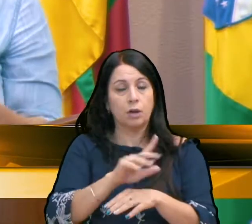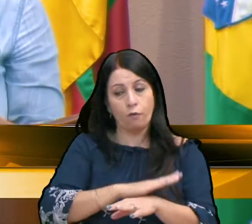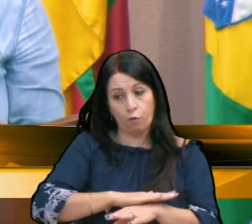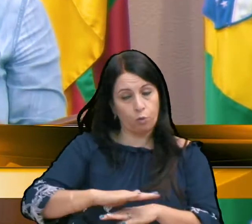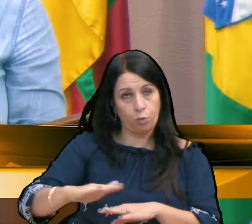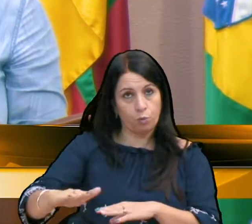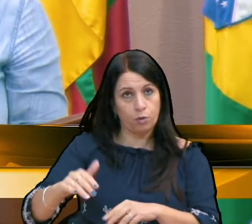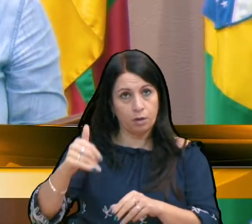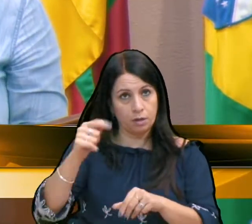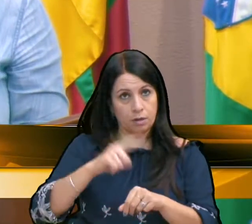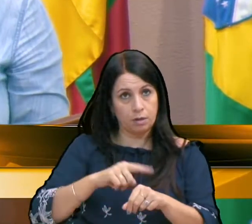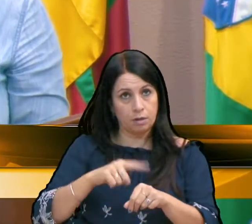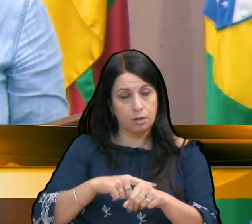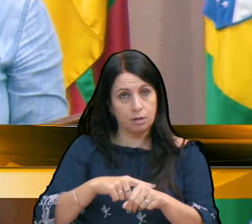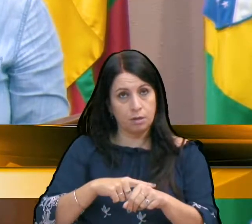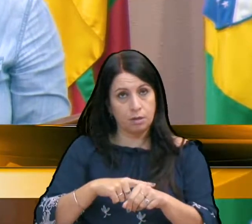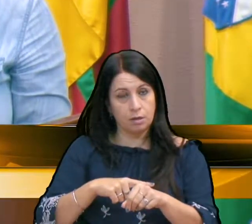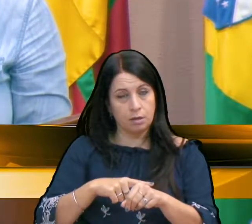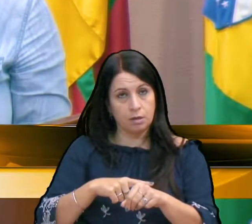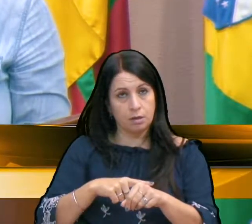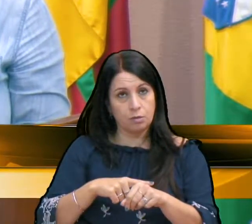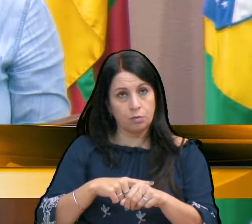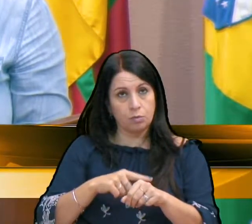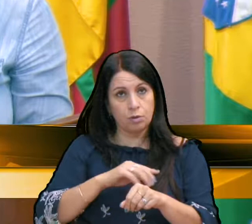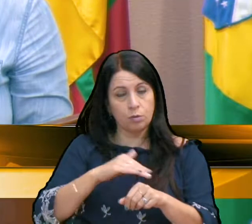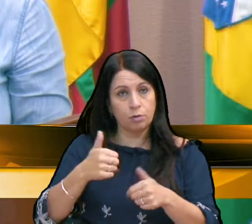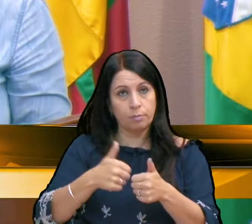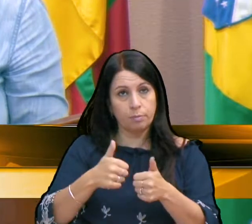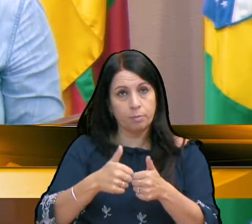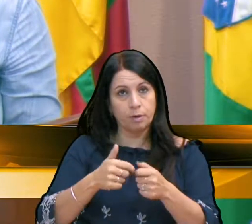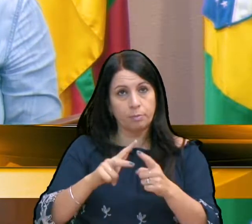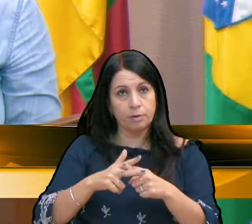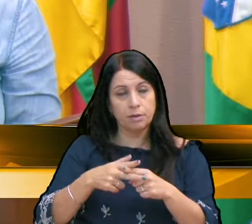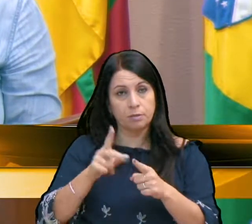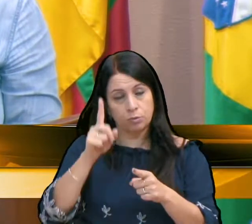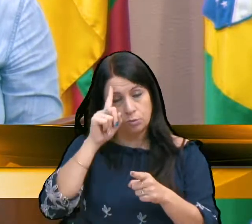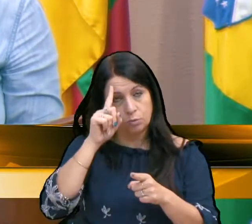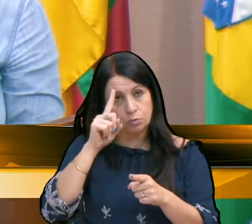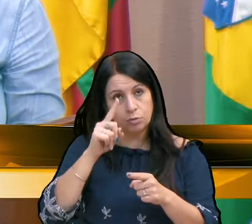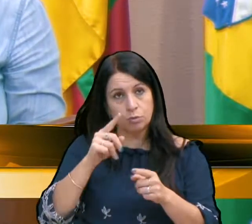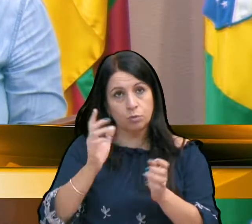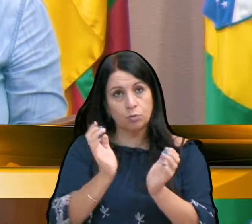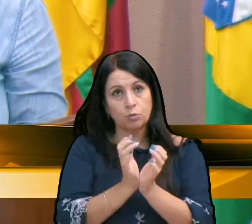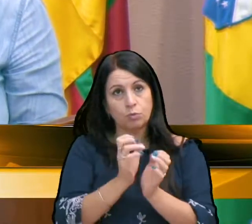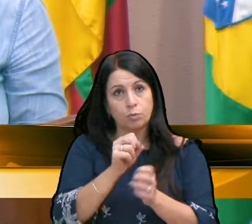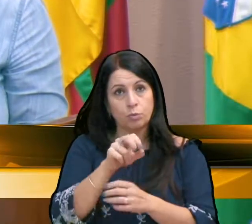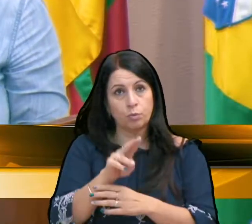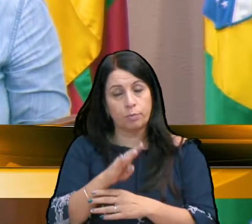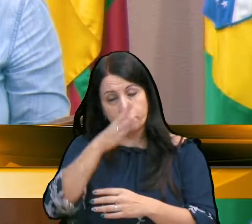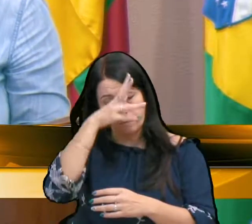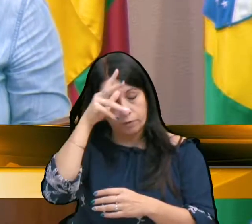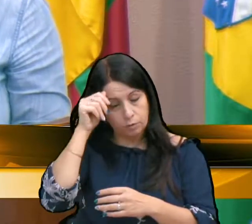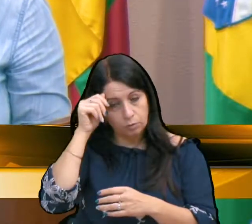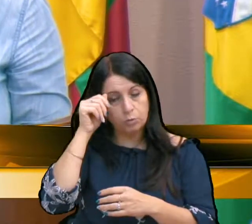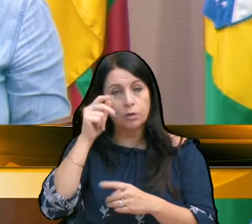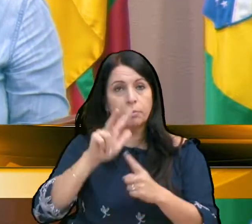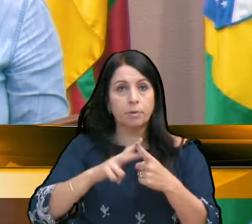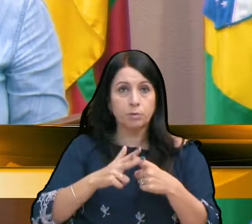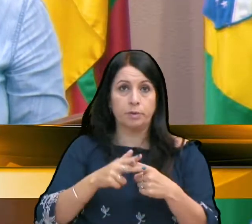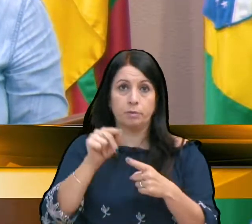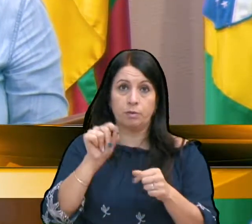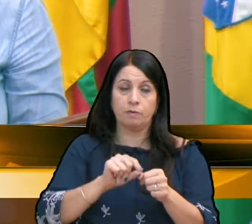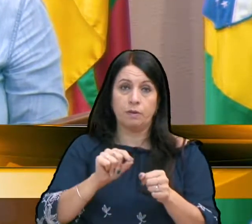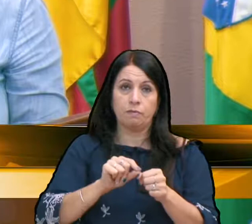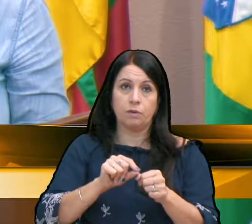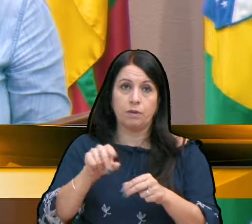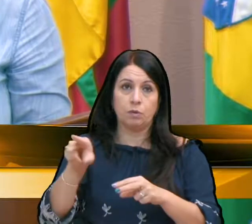pavimentadas dentro do perímetro residencial, que recebem manutenção periódica pelas equipes das subprefeituras. A manutenção é